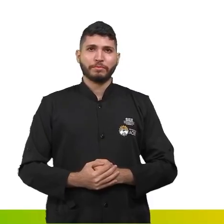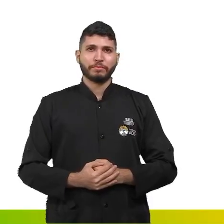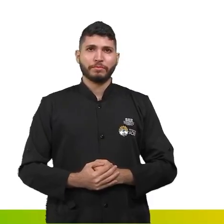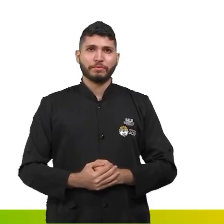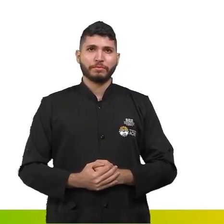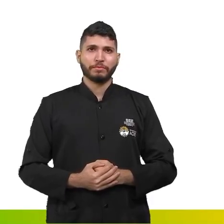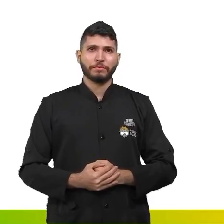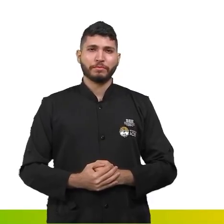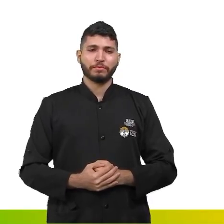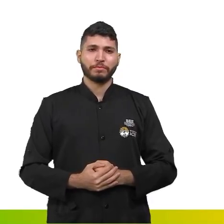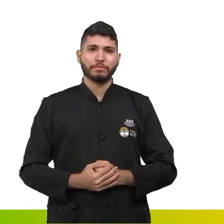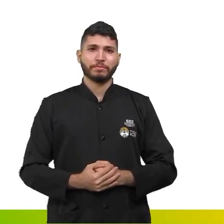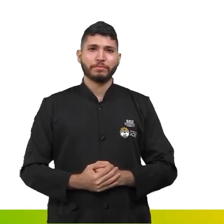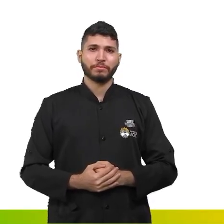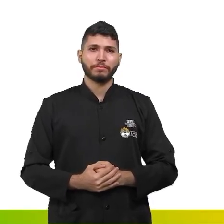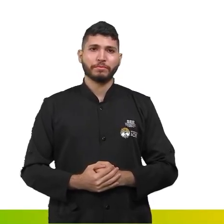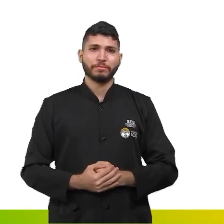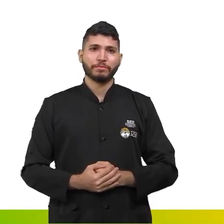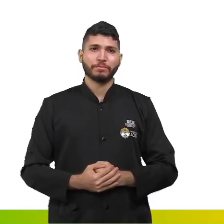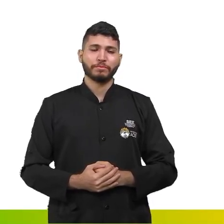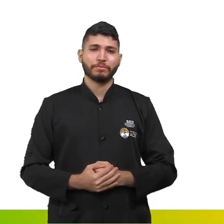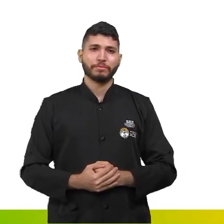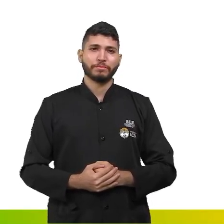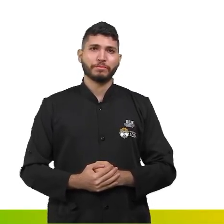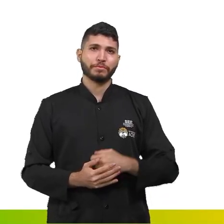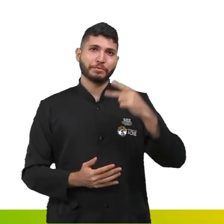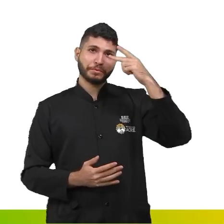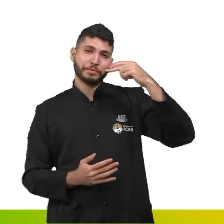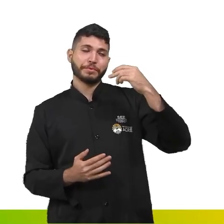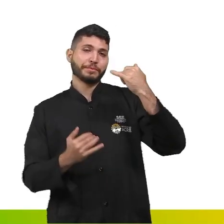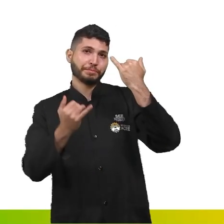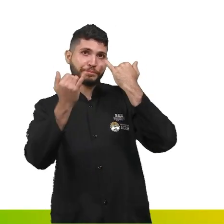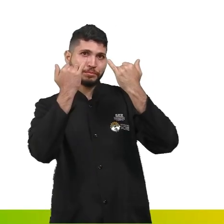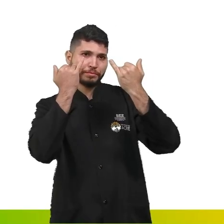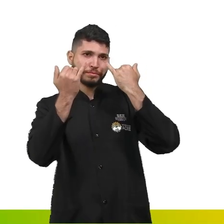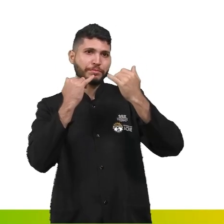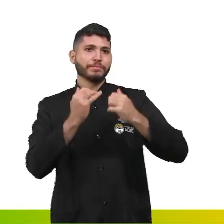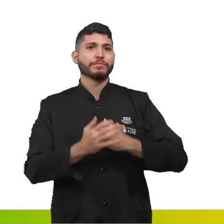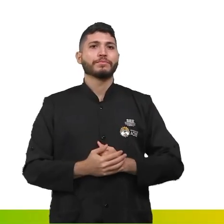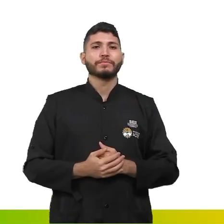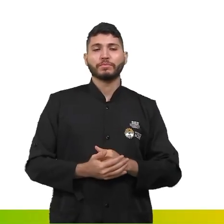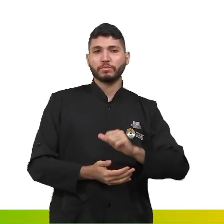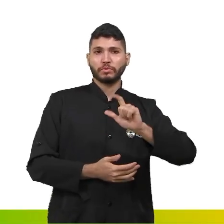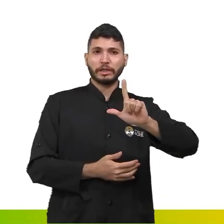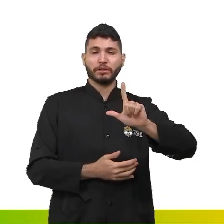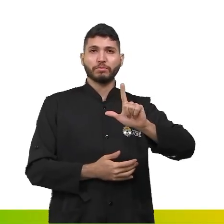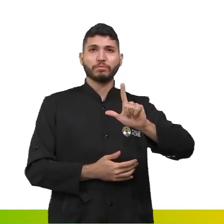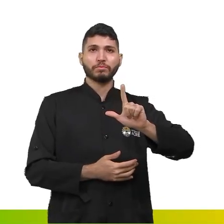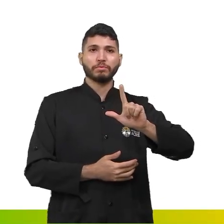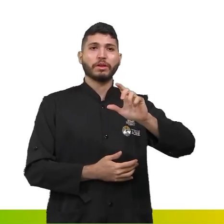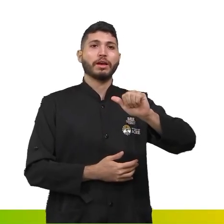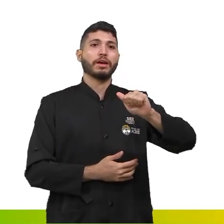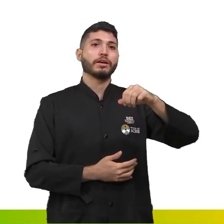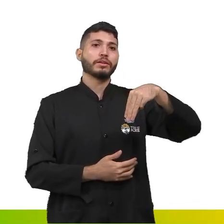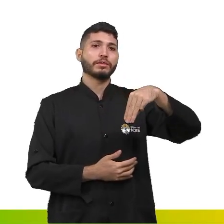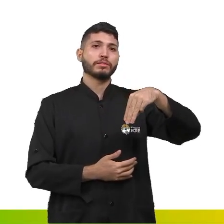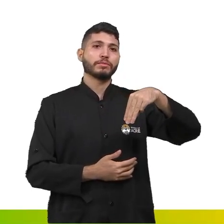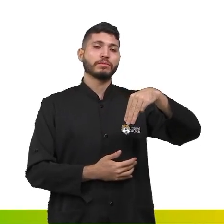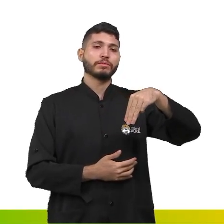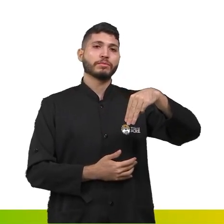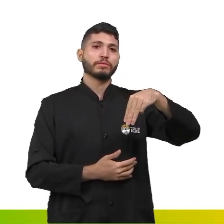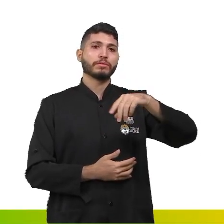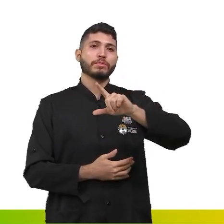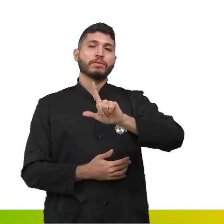já foi dado na questão que o lado AM e o